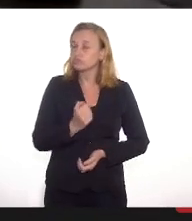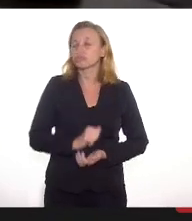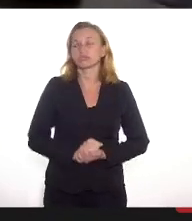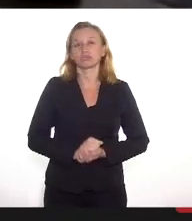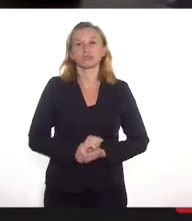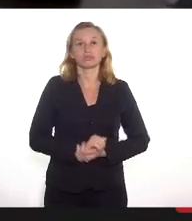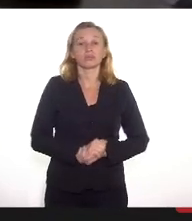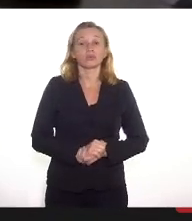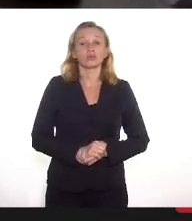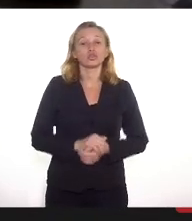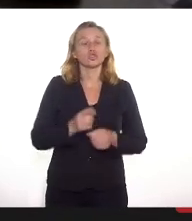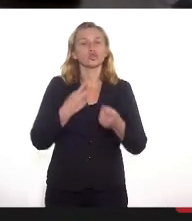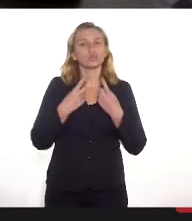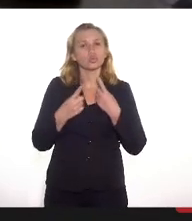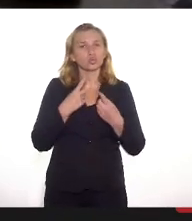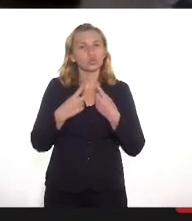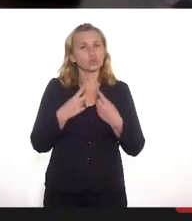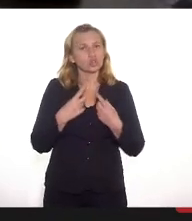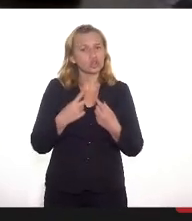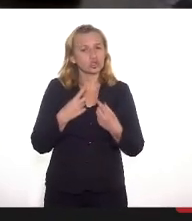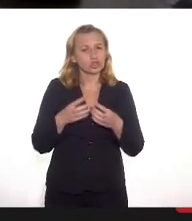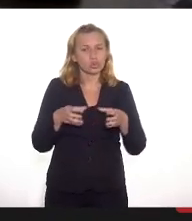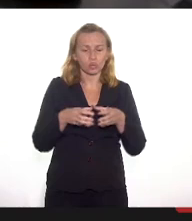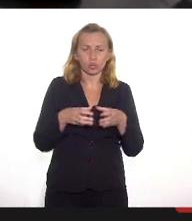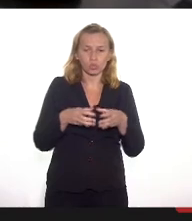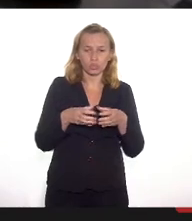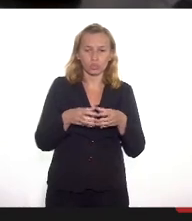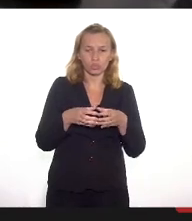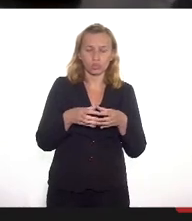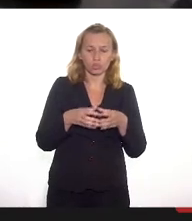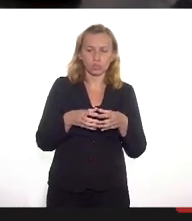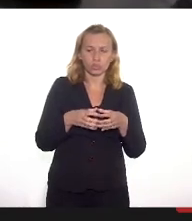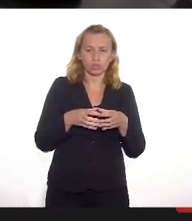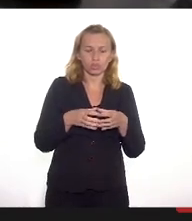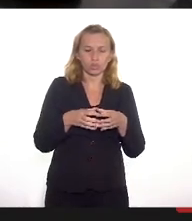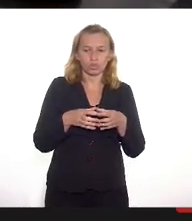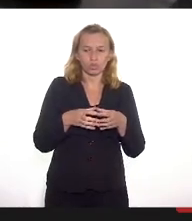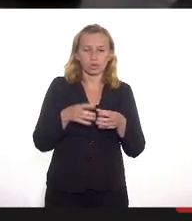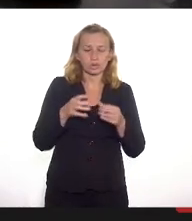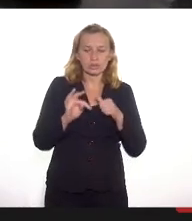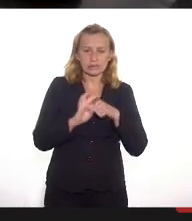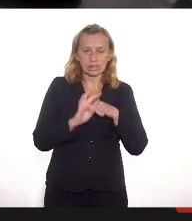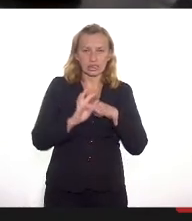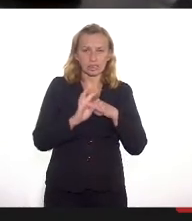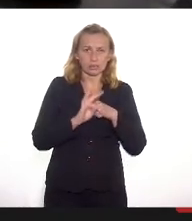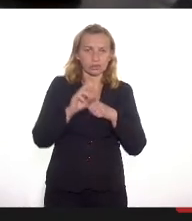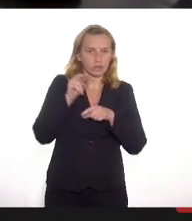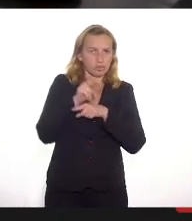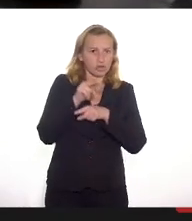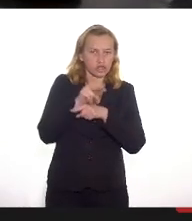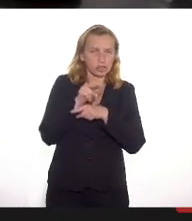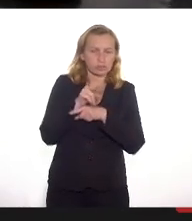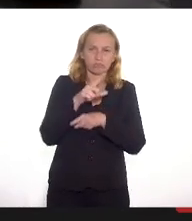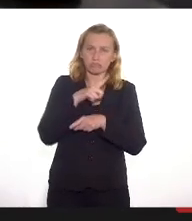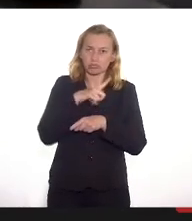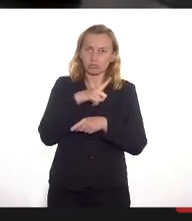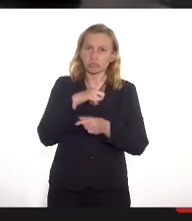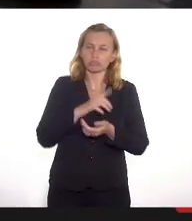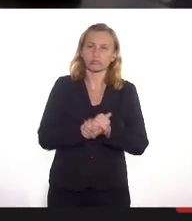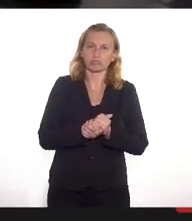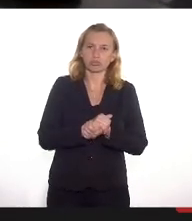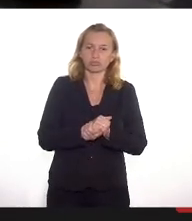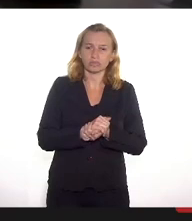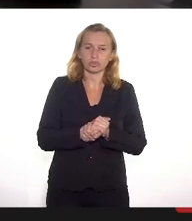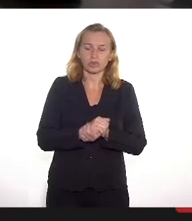versão nós discutimos com o nosso grupo de assessoramento técnico da vigilância não é que têm